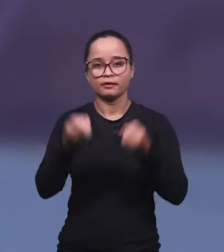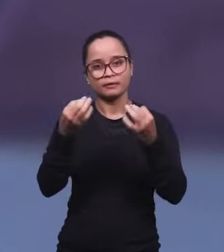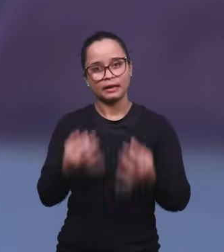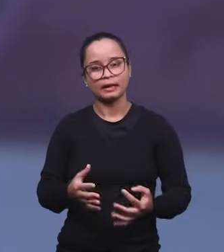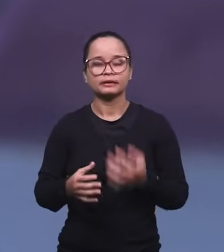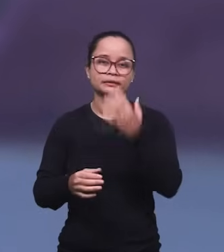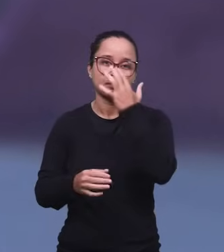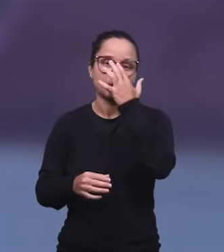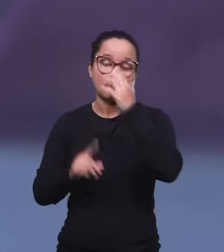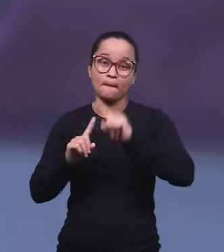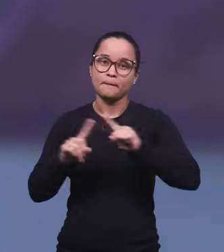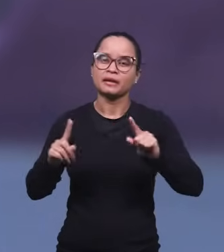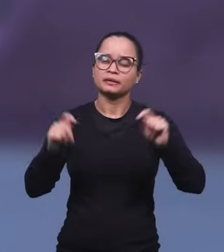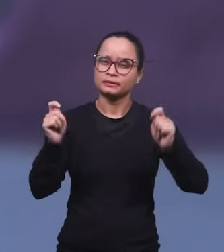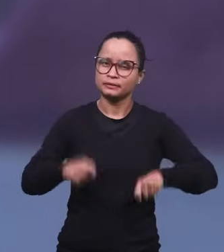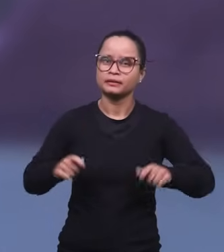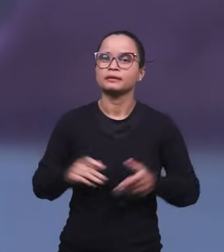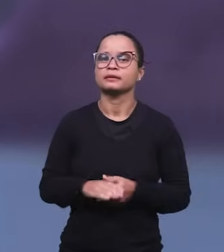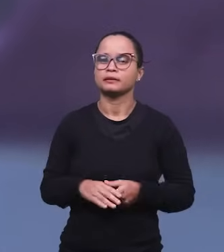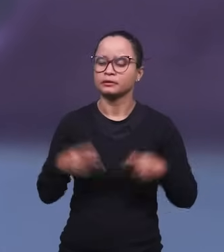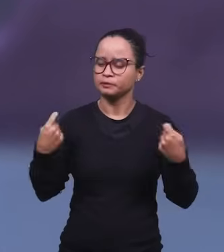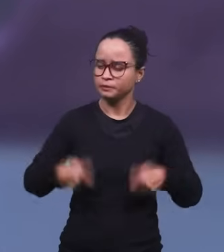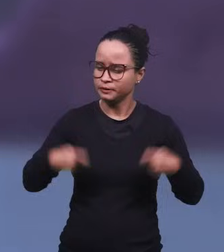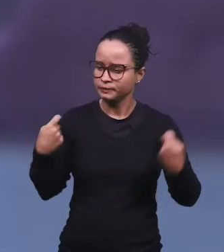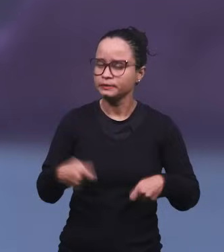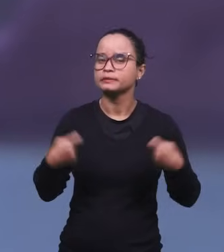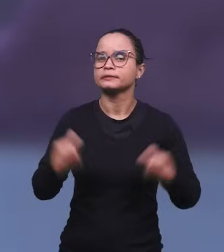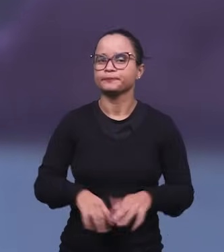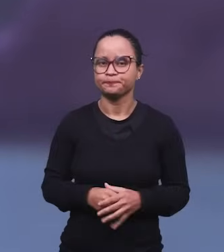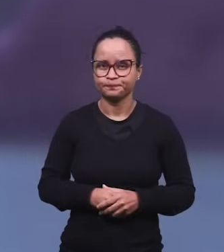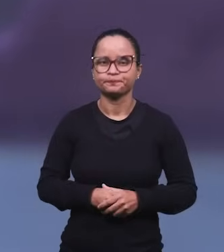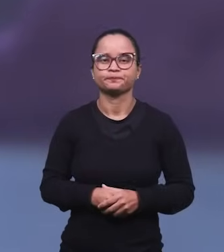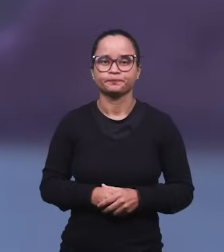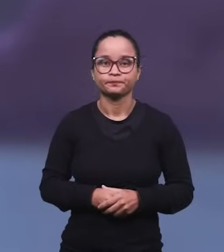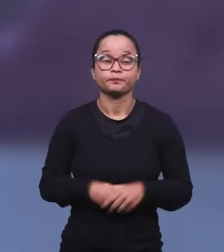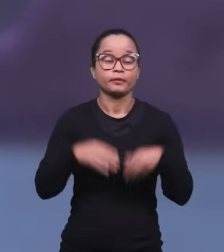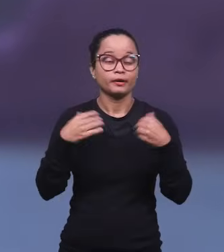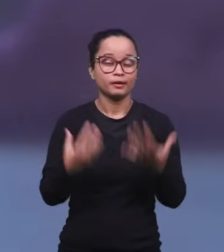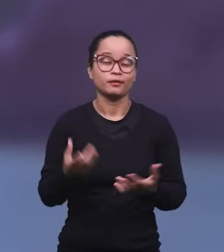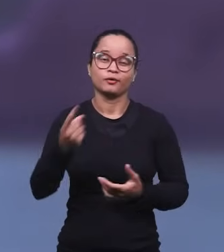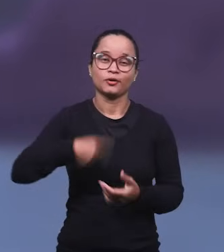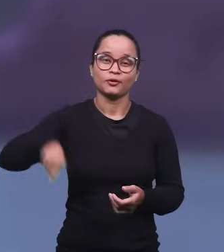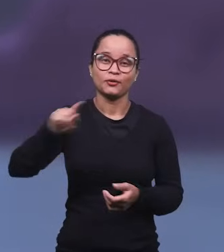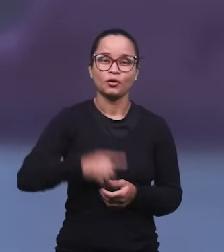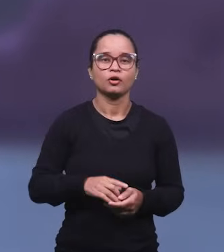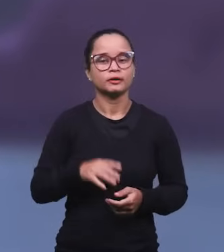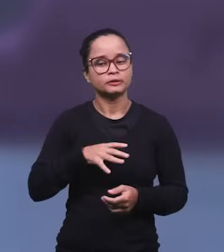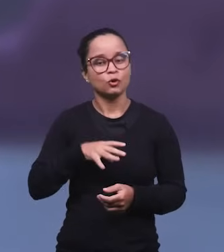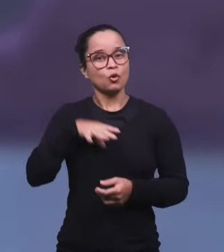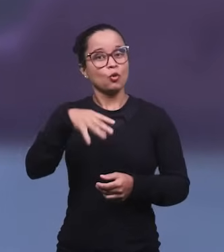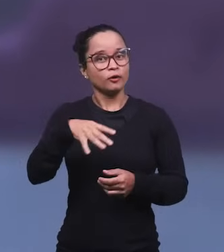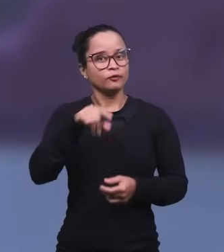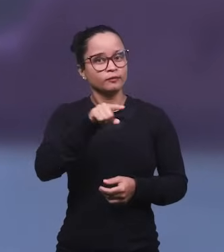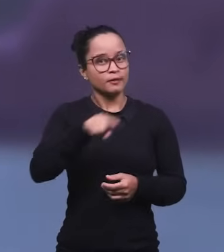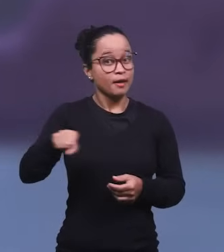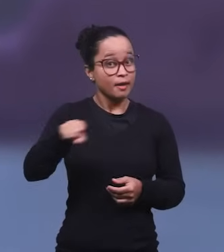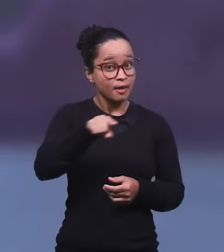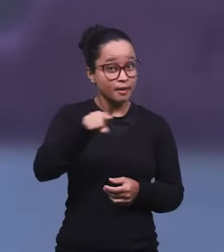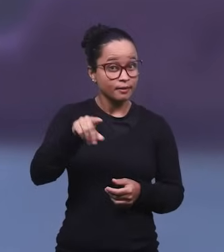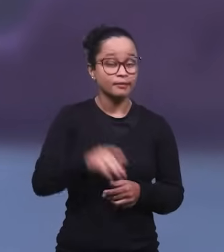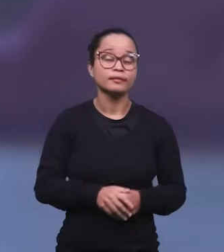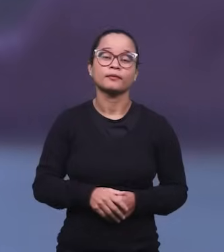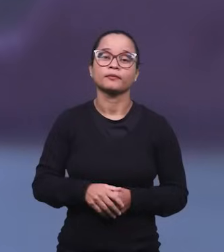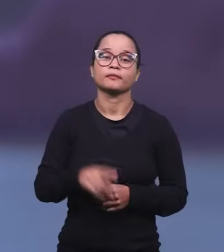falamos sobre isso aqui. Mas é possível e necessário. Então, nós estamos encorajando os irmãos